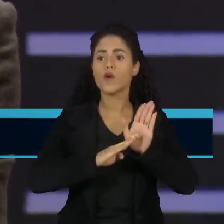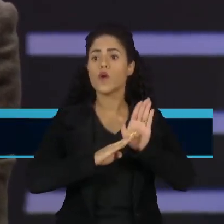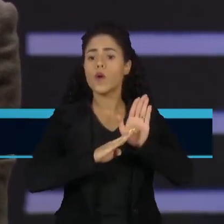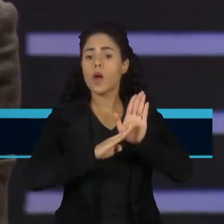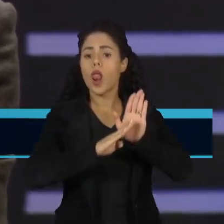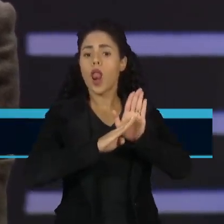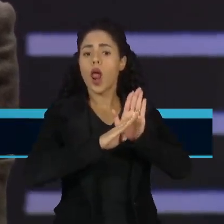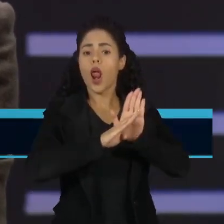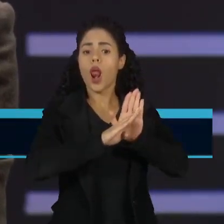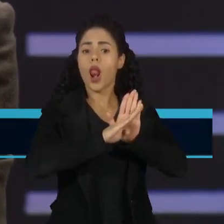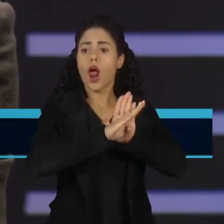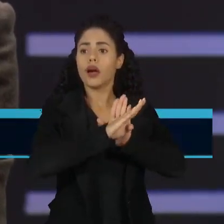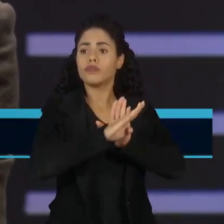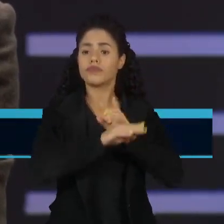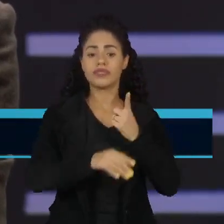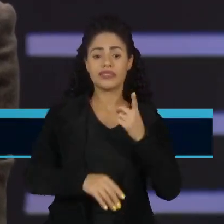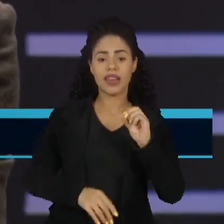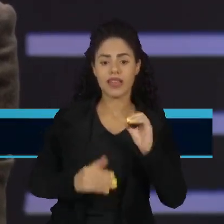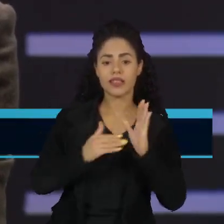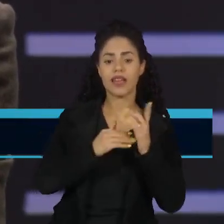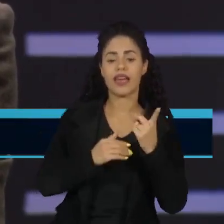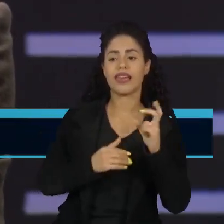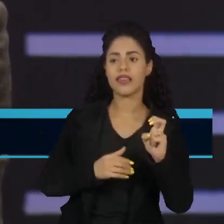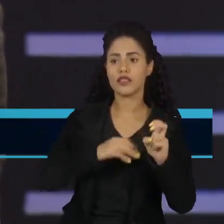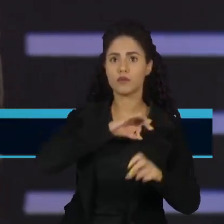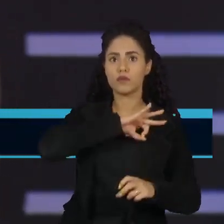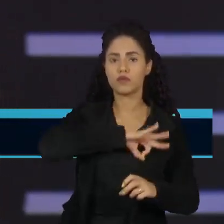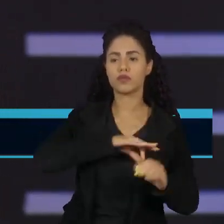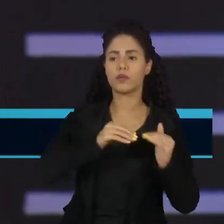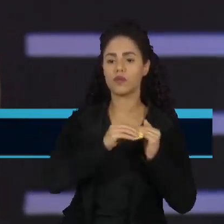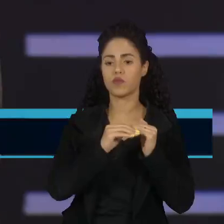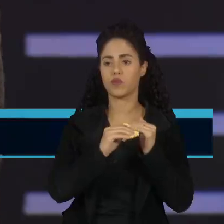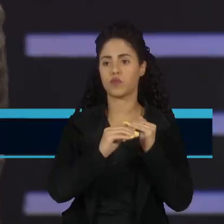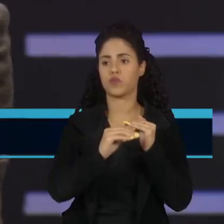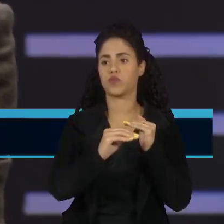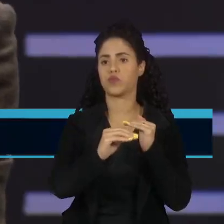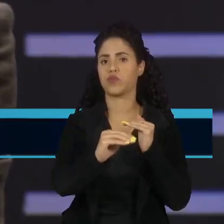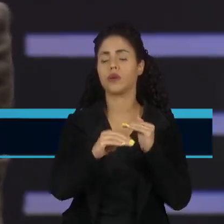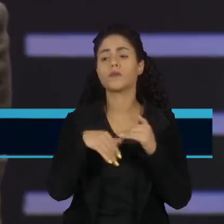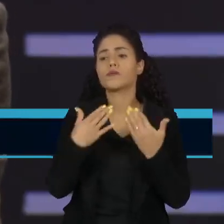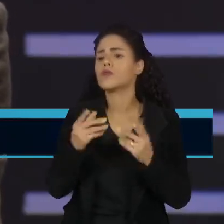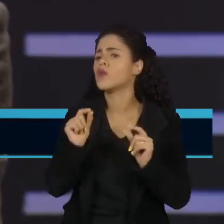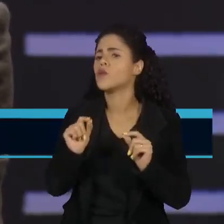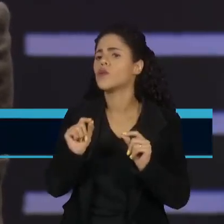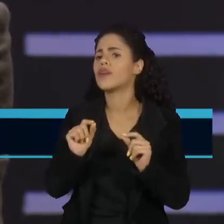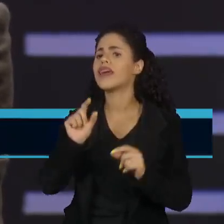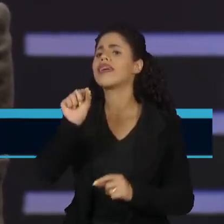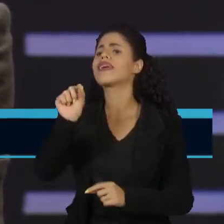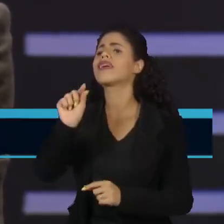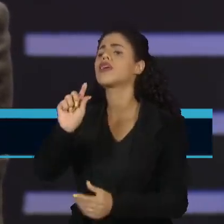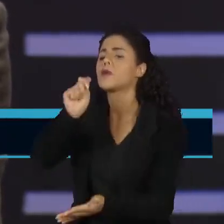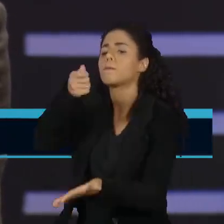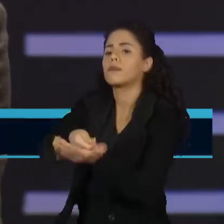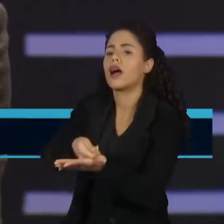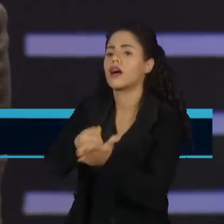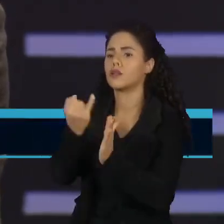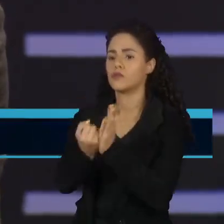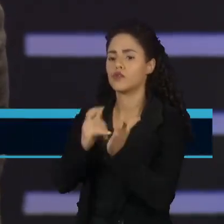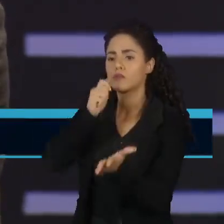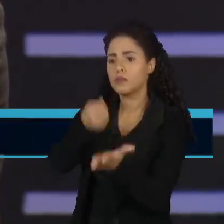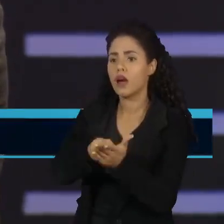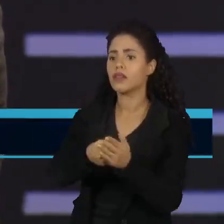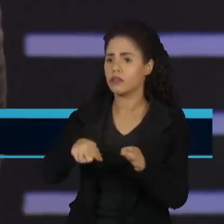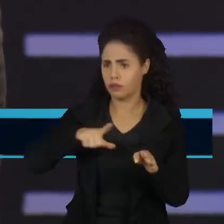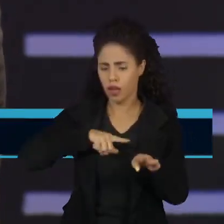até 10 a 15 salários mínimos. Depois começa a ser regressivo. Ou seja, quem paga, né? Tem uma desigualdade do ponto